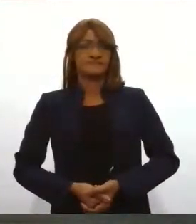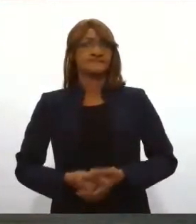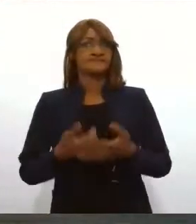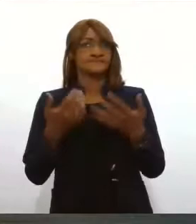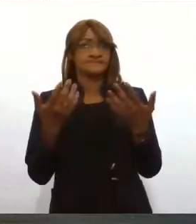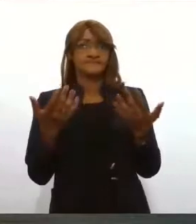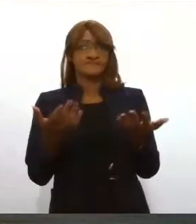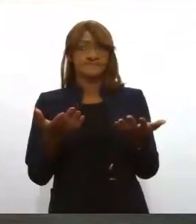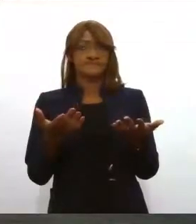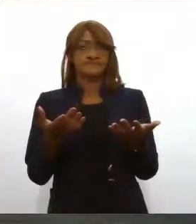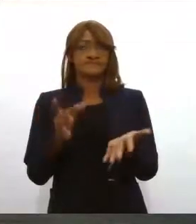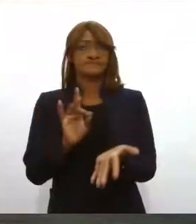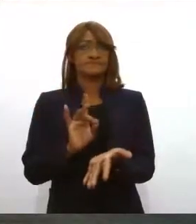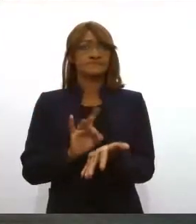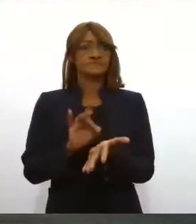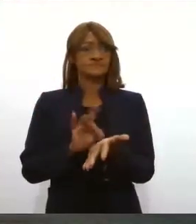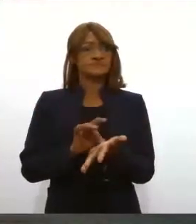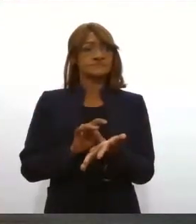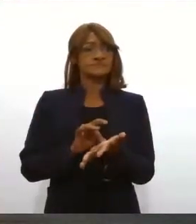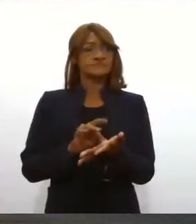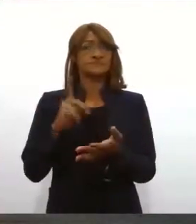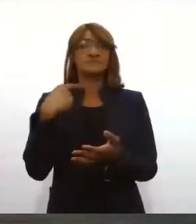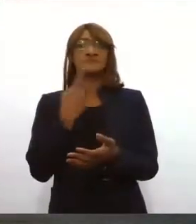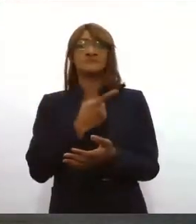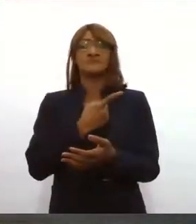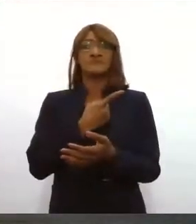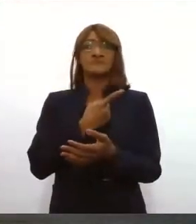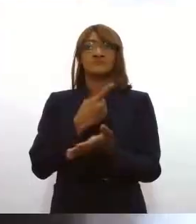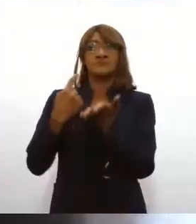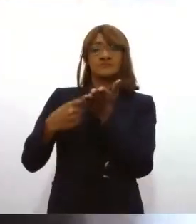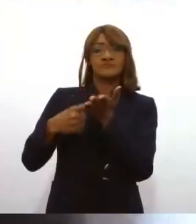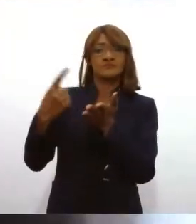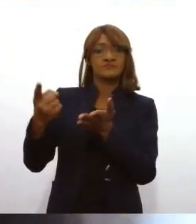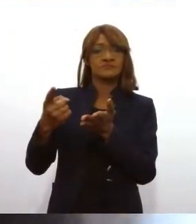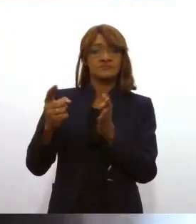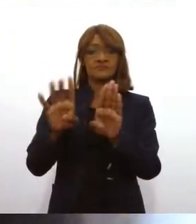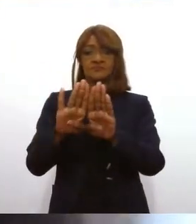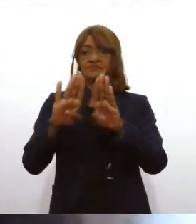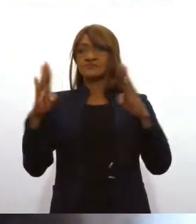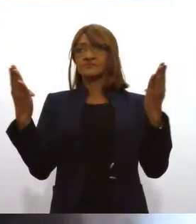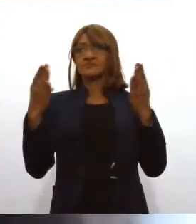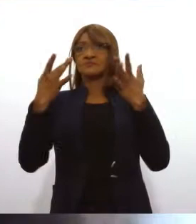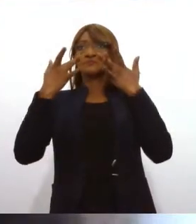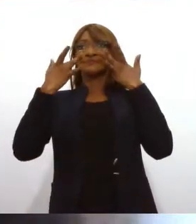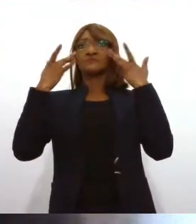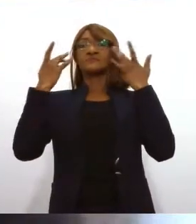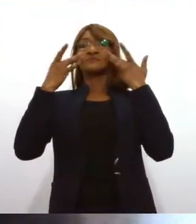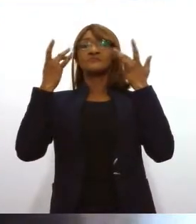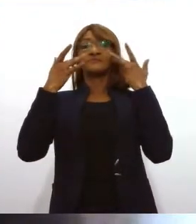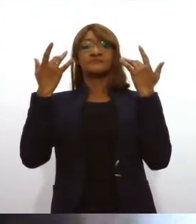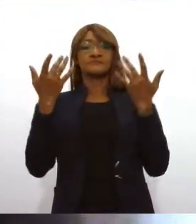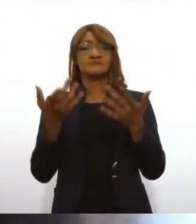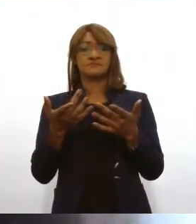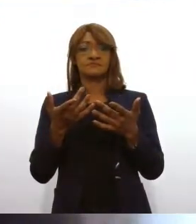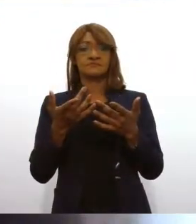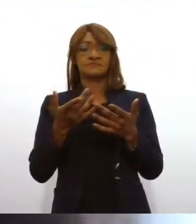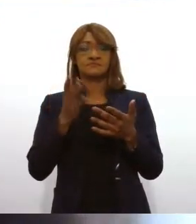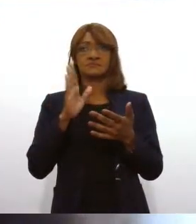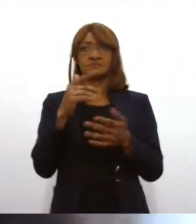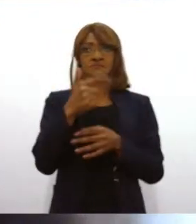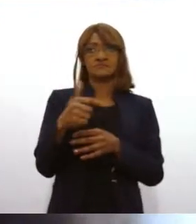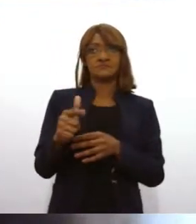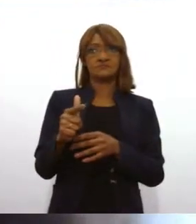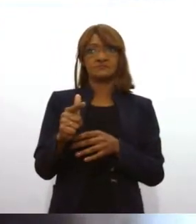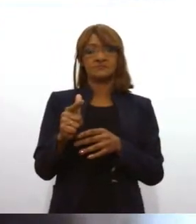nós, de fato, quando pleiteamos, nós pleiteamos a abertura do teatro em capacidade reduzida, sem essa distinção. Na verdade,